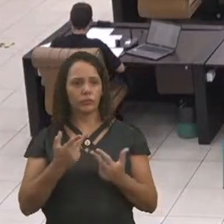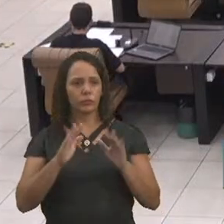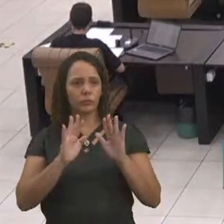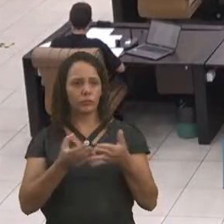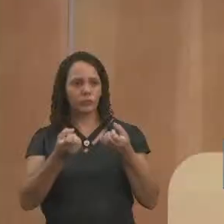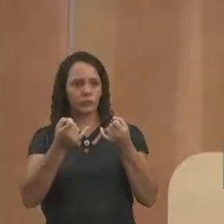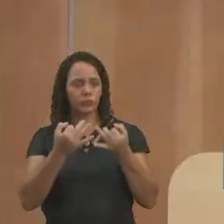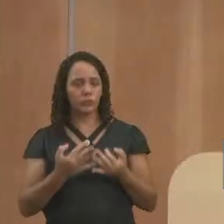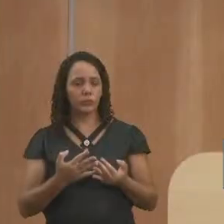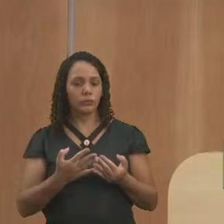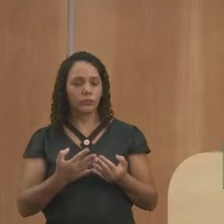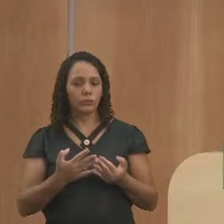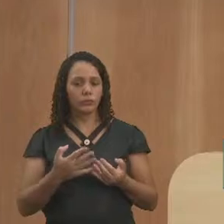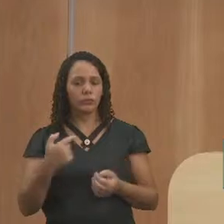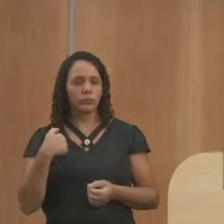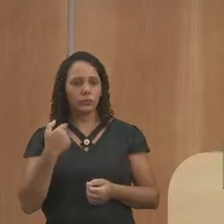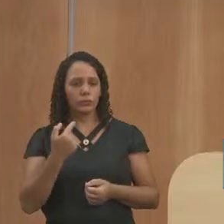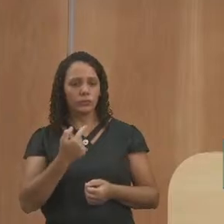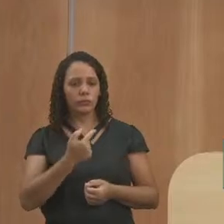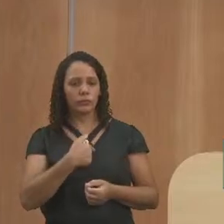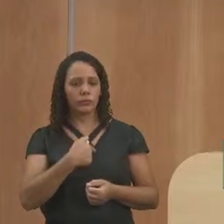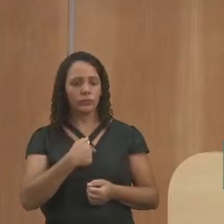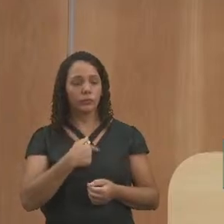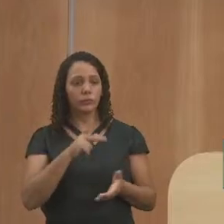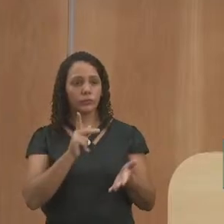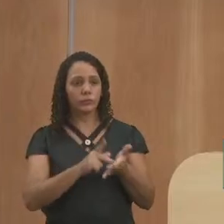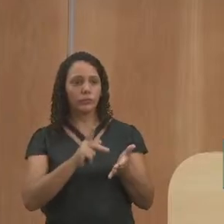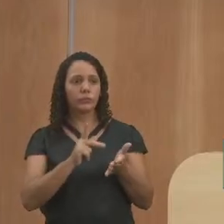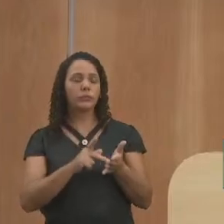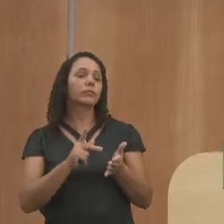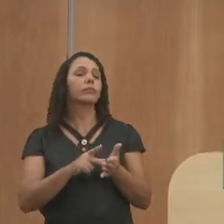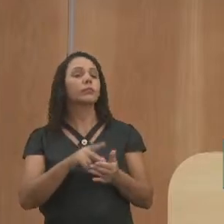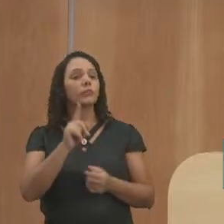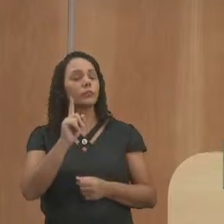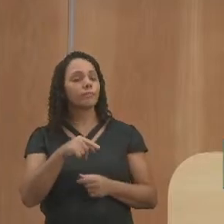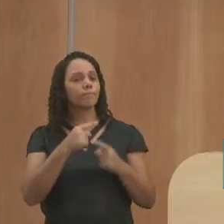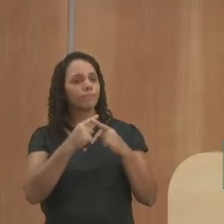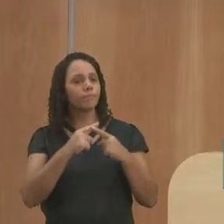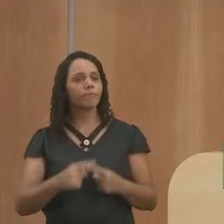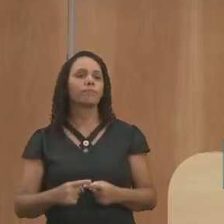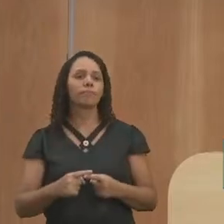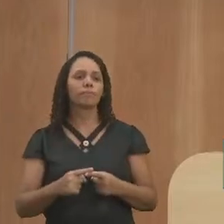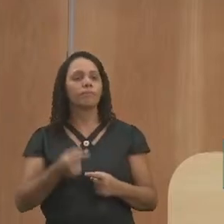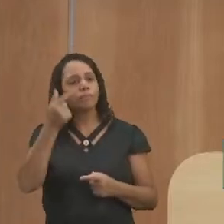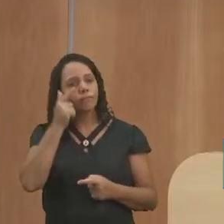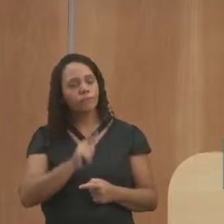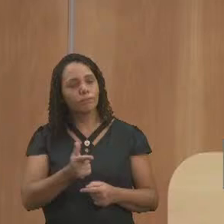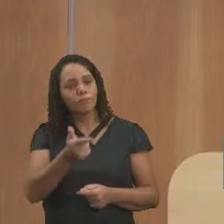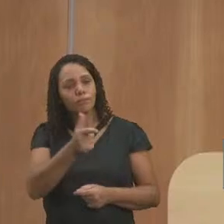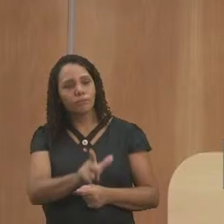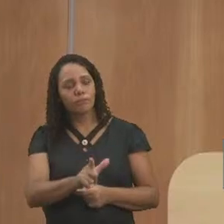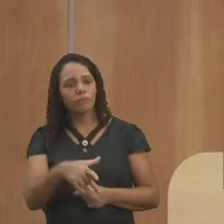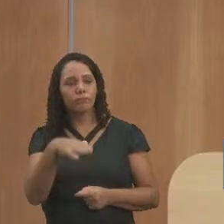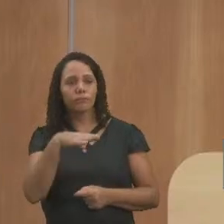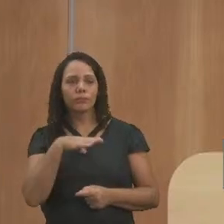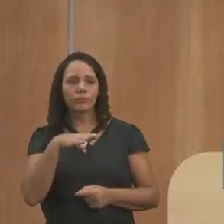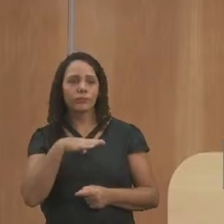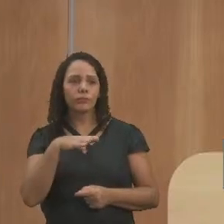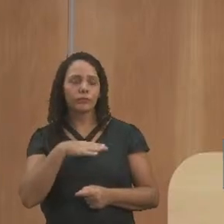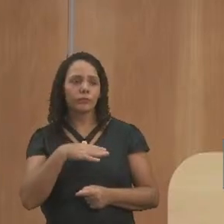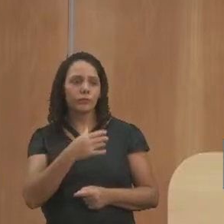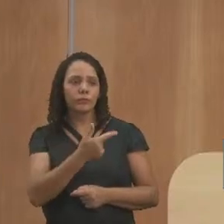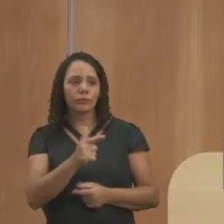Luiz Flávio, a gente realmente é uma receita que a gente tem um desafio de recuperar, né? O município, embora ele não